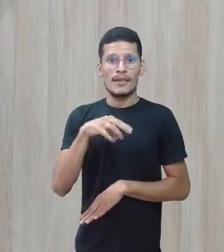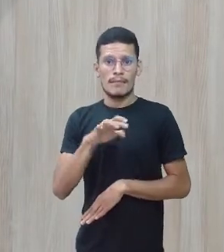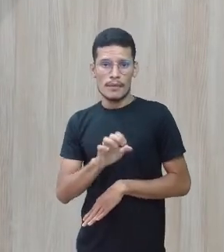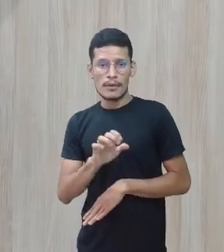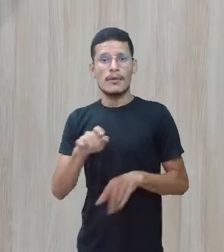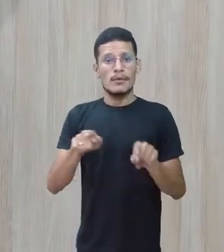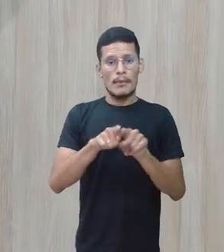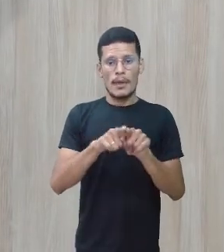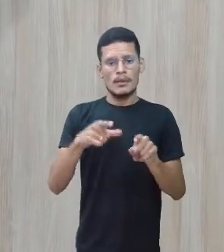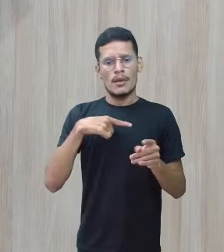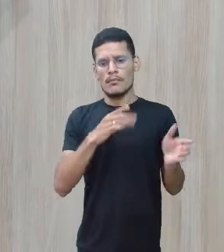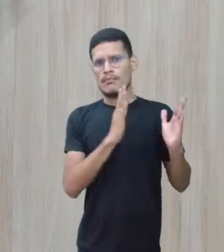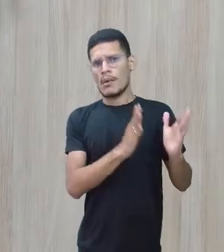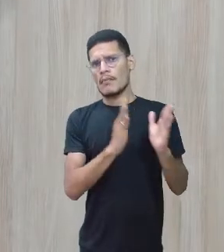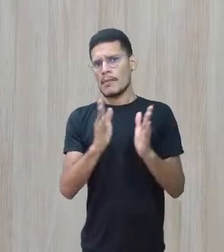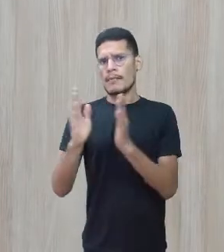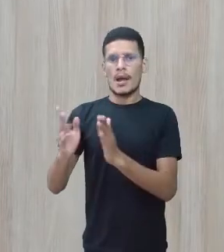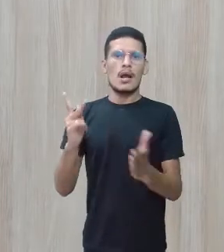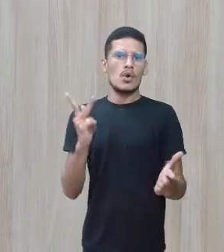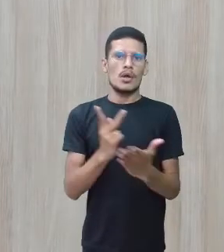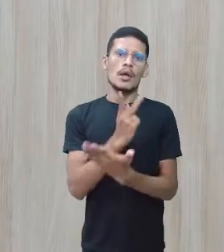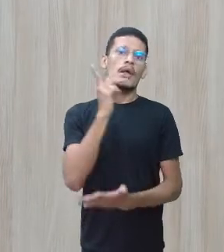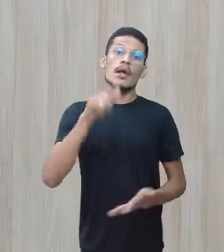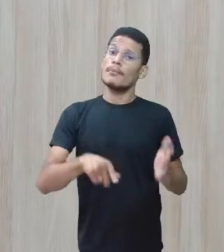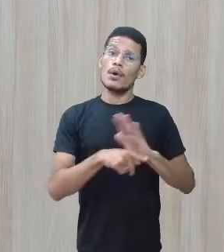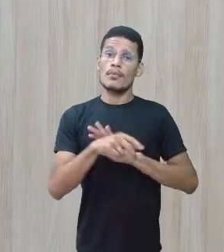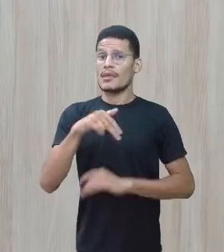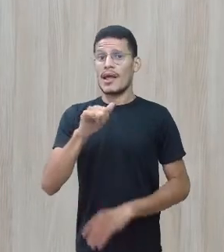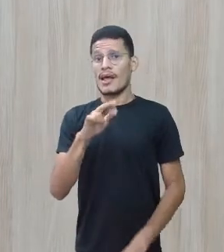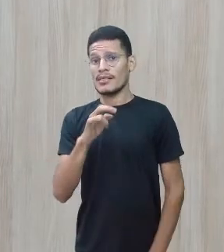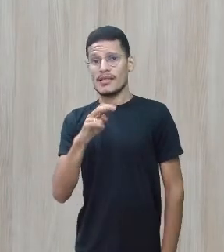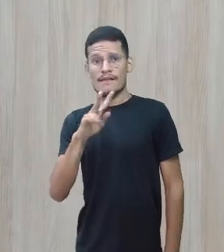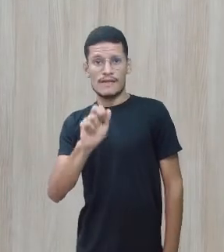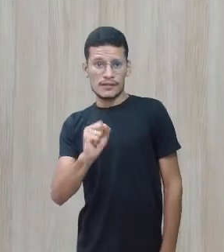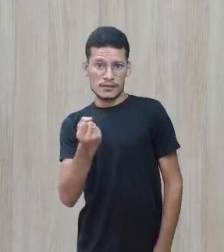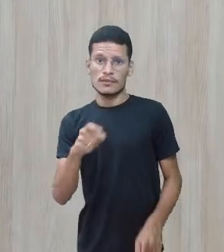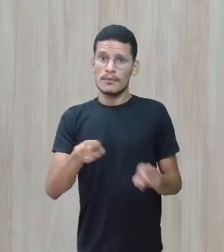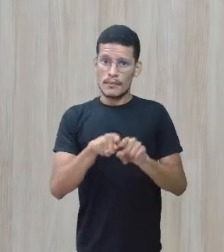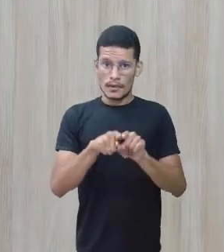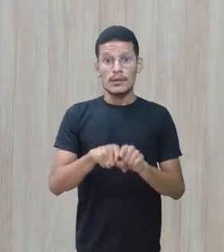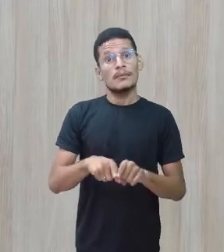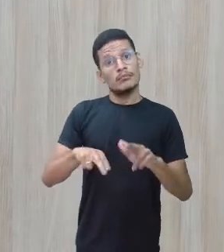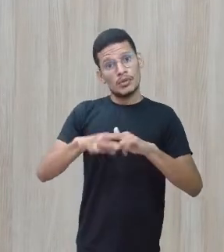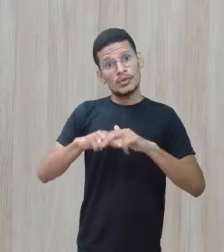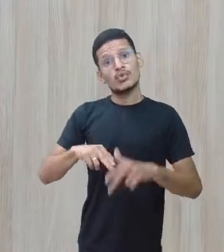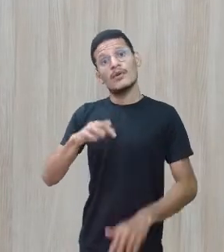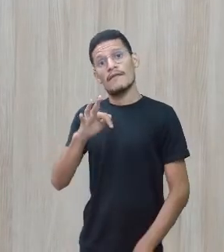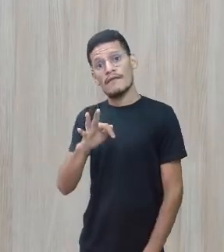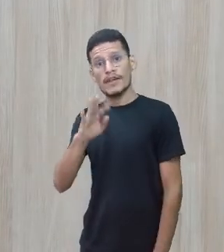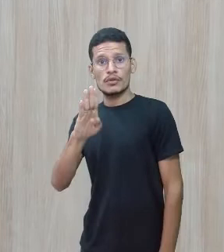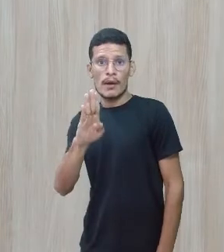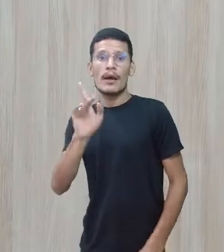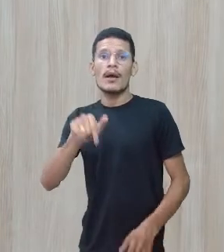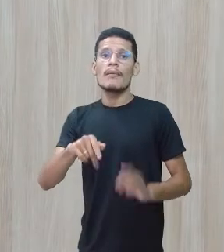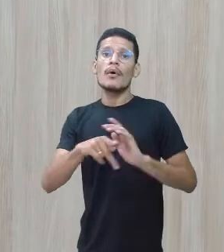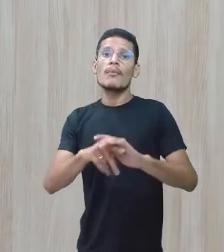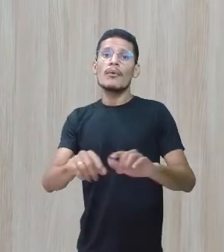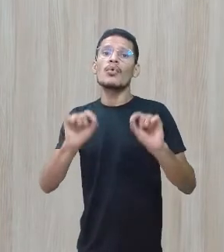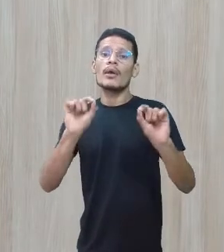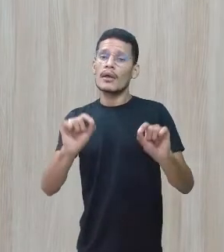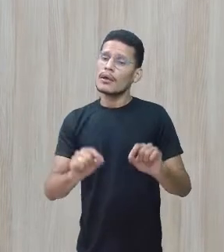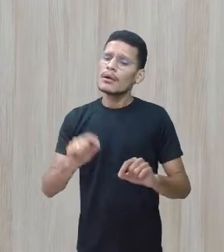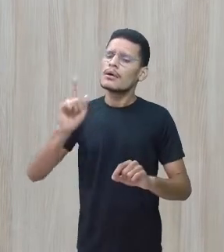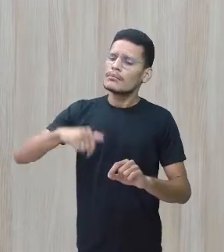uma sequência de fatos e acontecimentos e são narrativas também. E esse flashback é um recurso. É um recurso